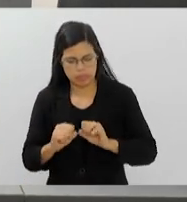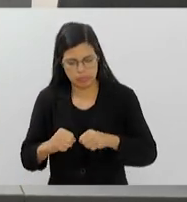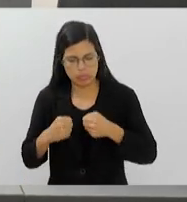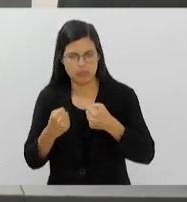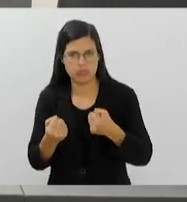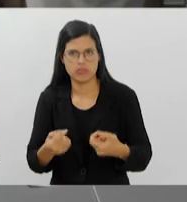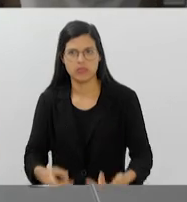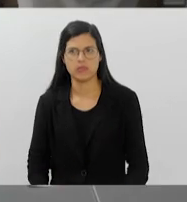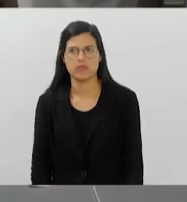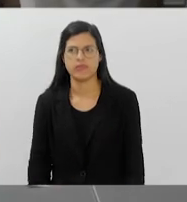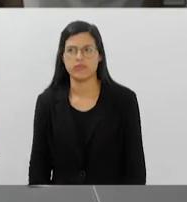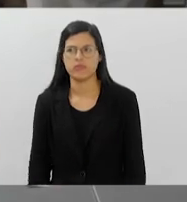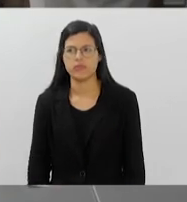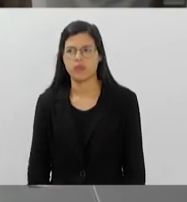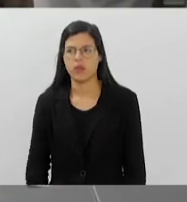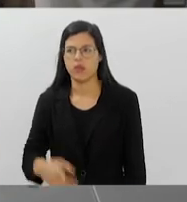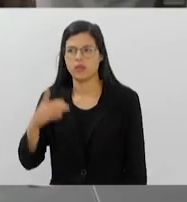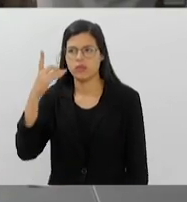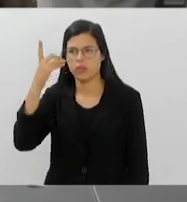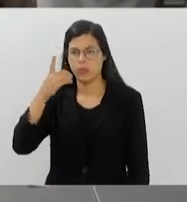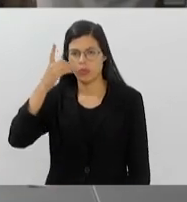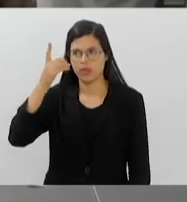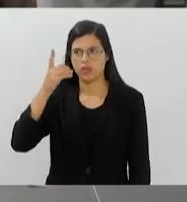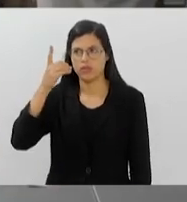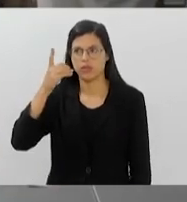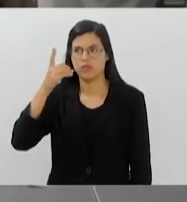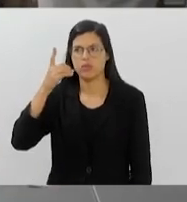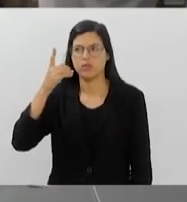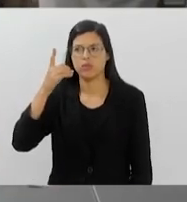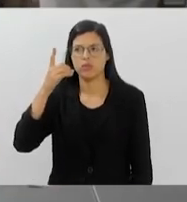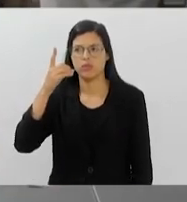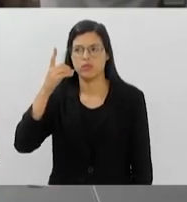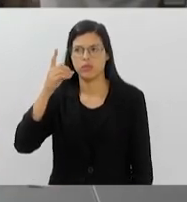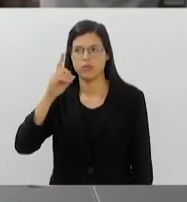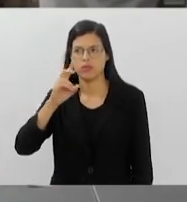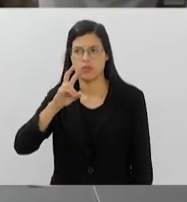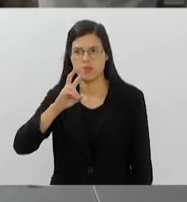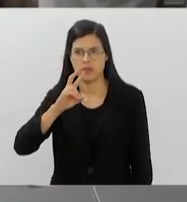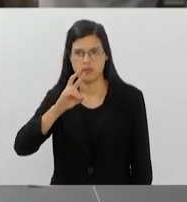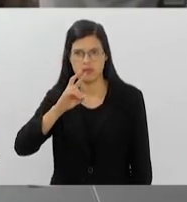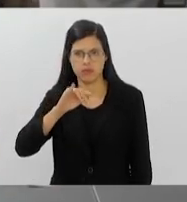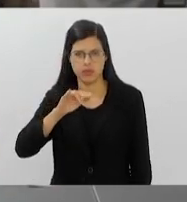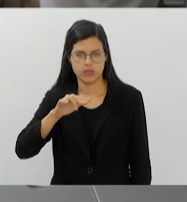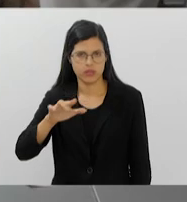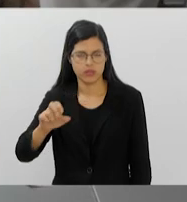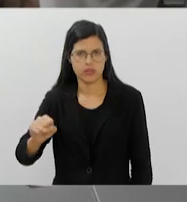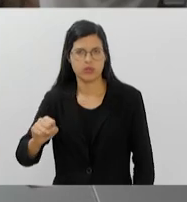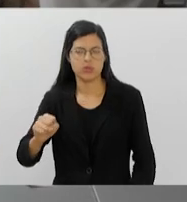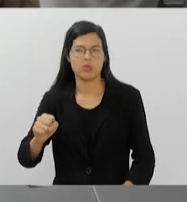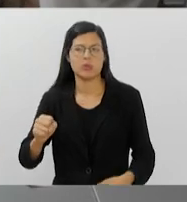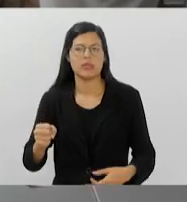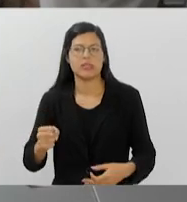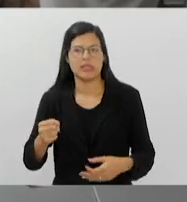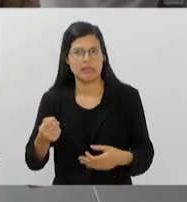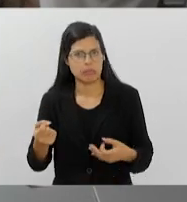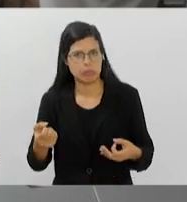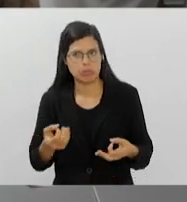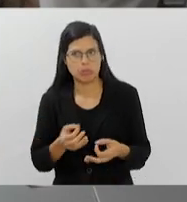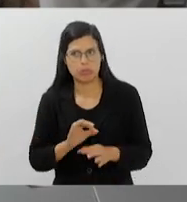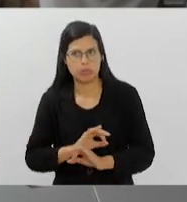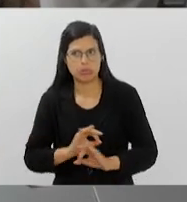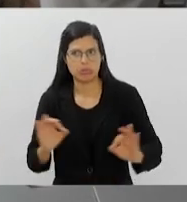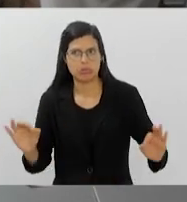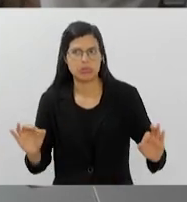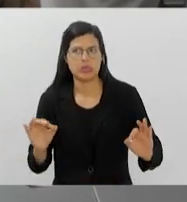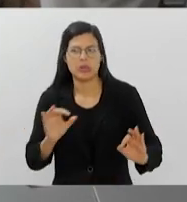Aliás, louve-se que o deputado Cozzolino acerta 99% dos pareceres. A gente não vai dizer sempre, porque você vai